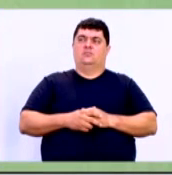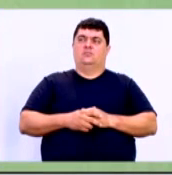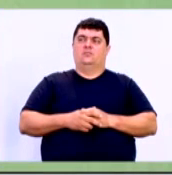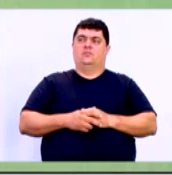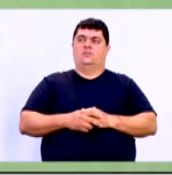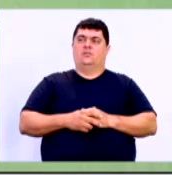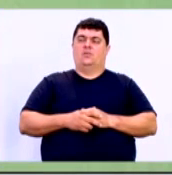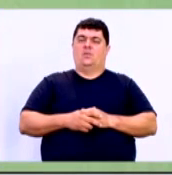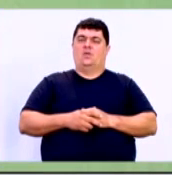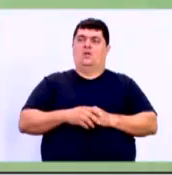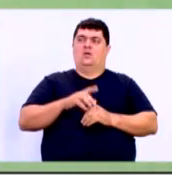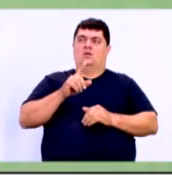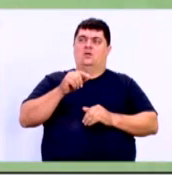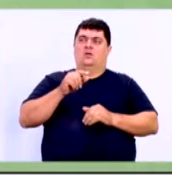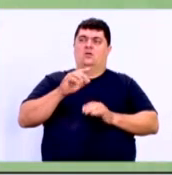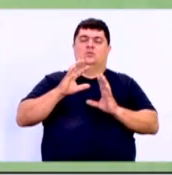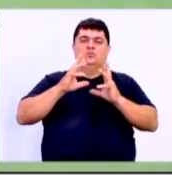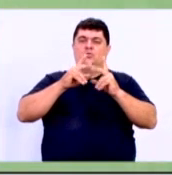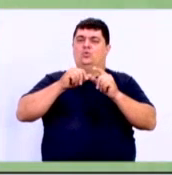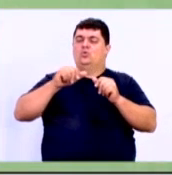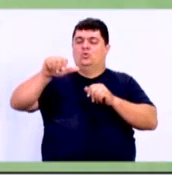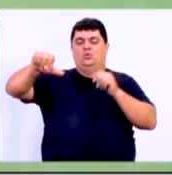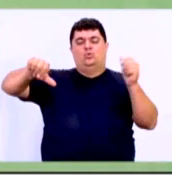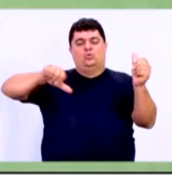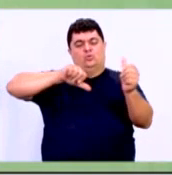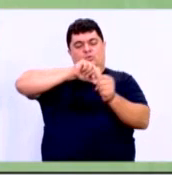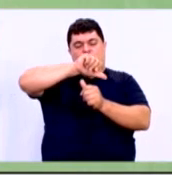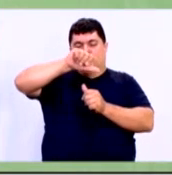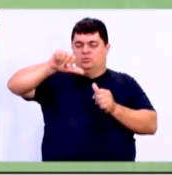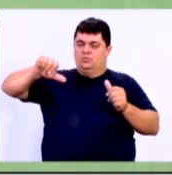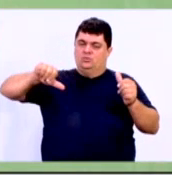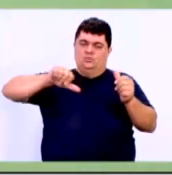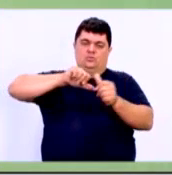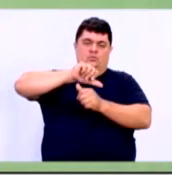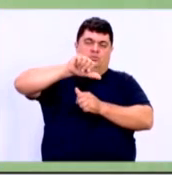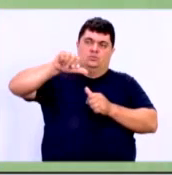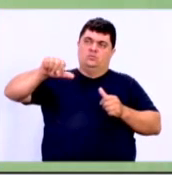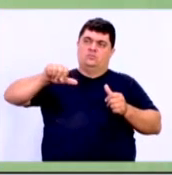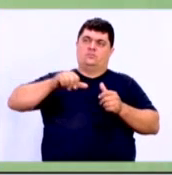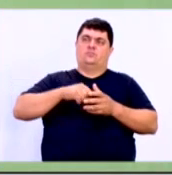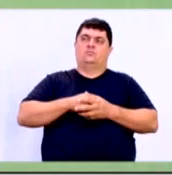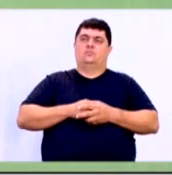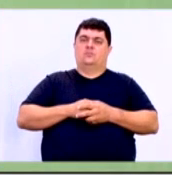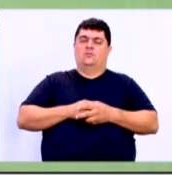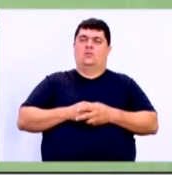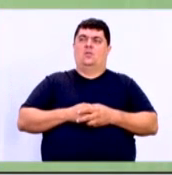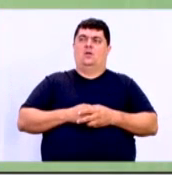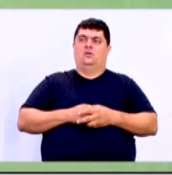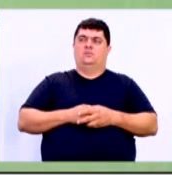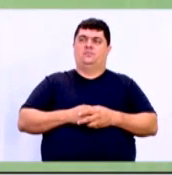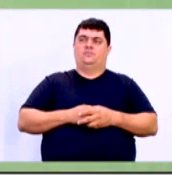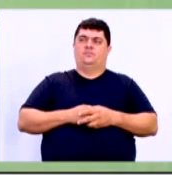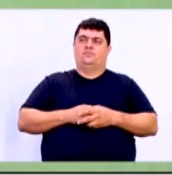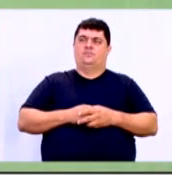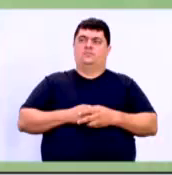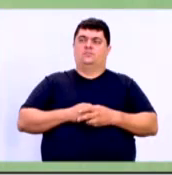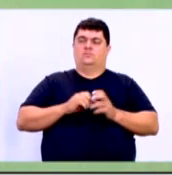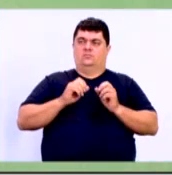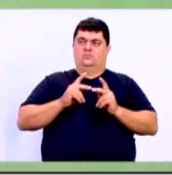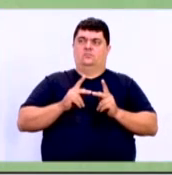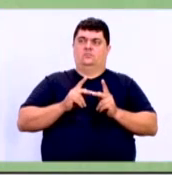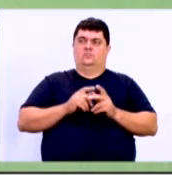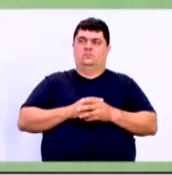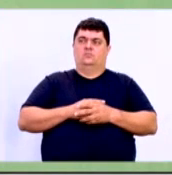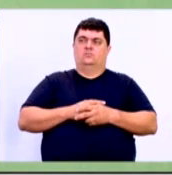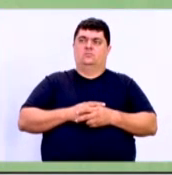aqui, ele é todo variável. O que for variável, ele vai entrar nessa primeira parte. Entendido? É